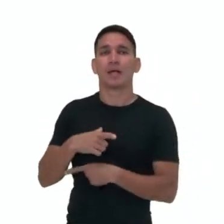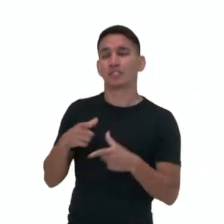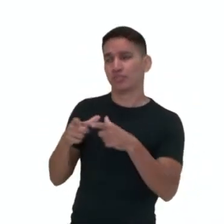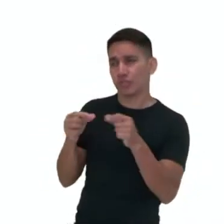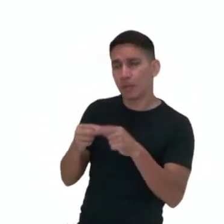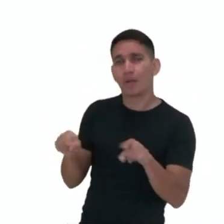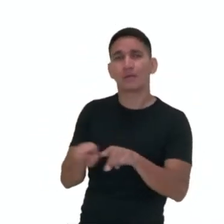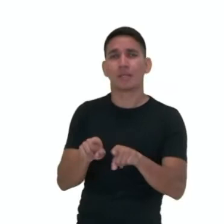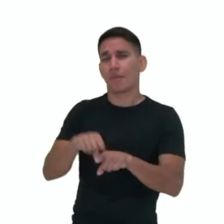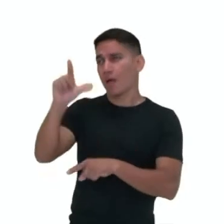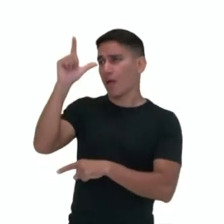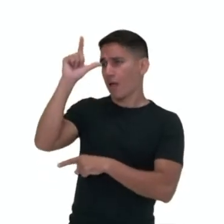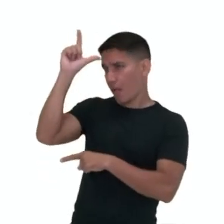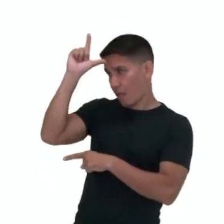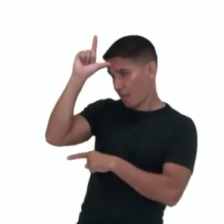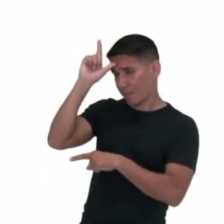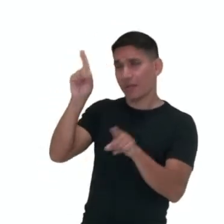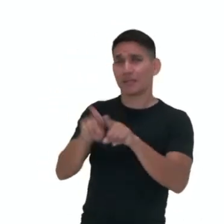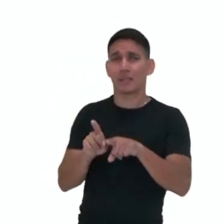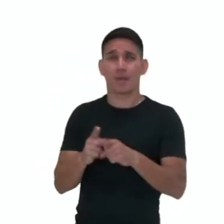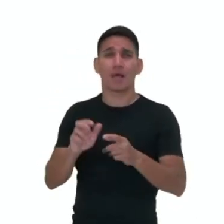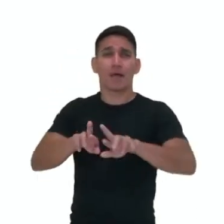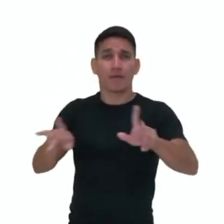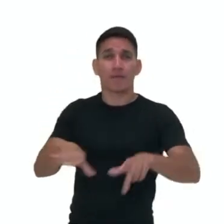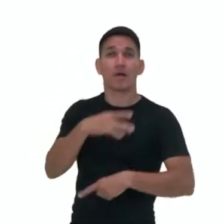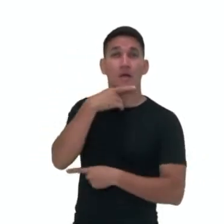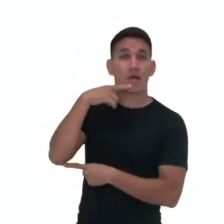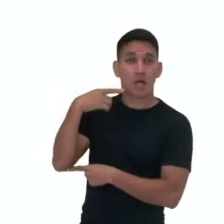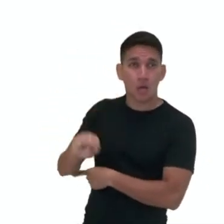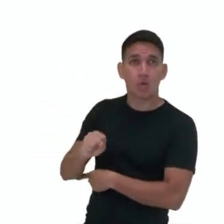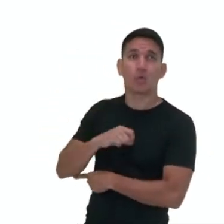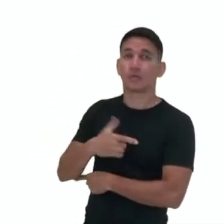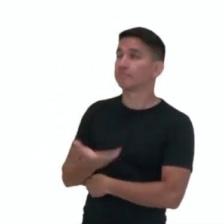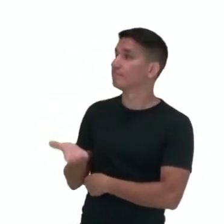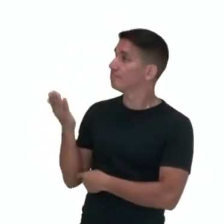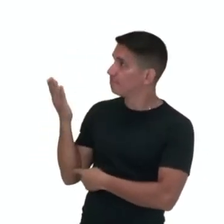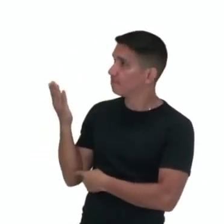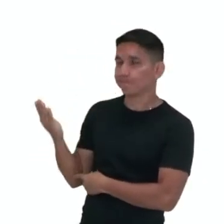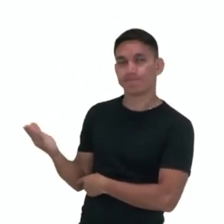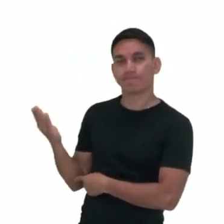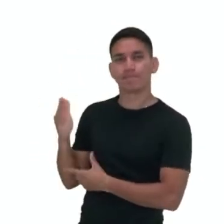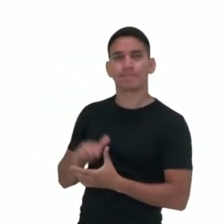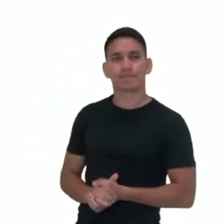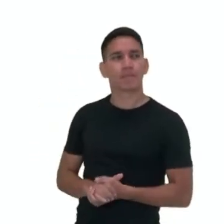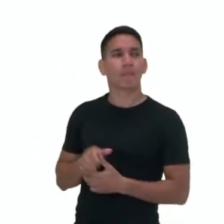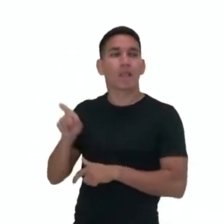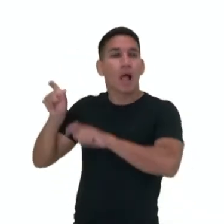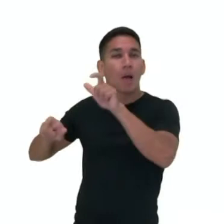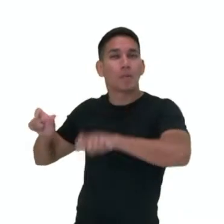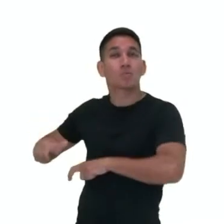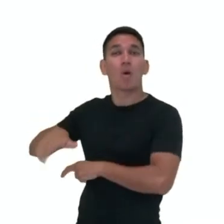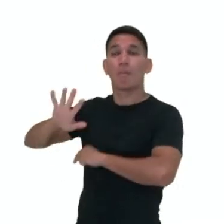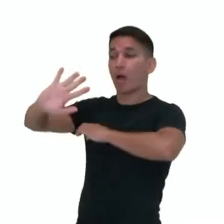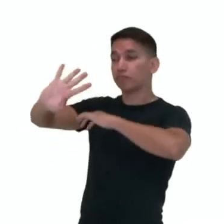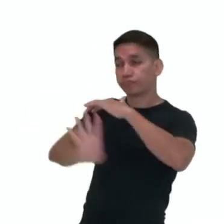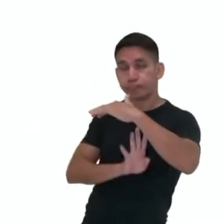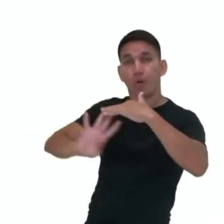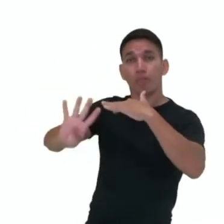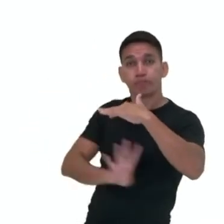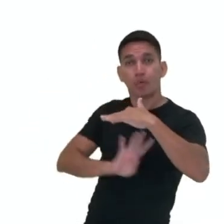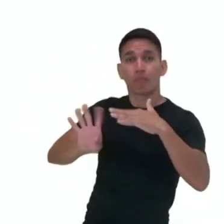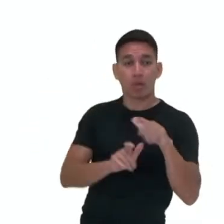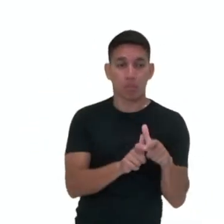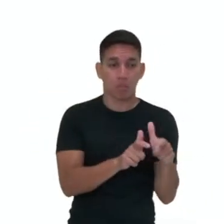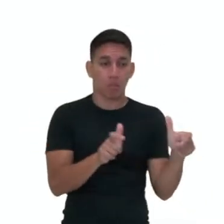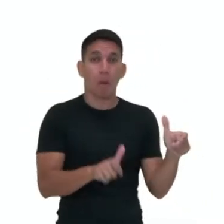japoneses, com 190 mil, e russos, com 118 mil, por exemplo, né? Então são os que mais imigraram para o nosso país,